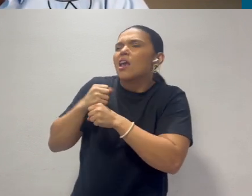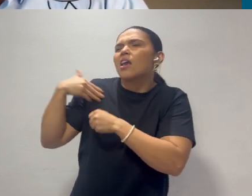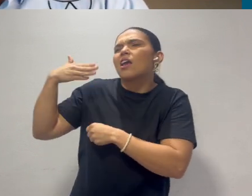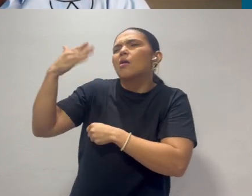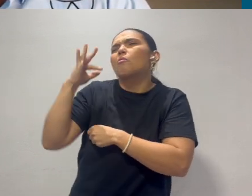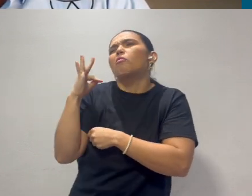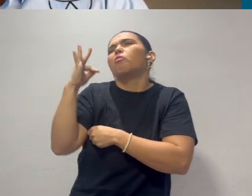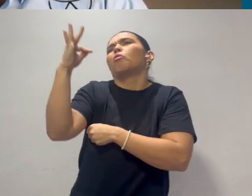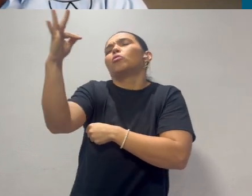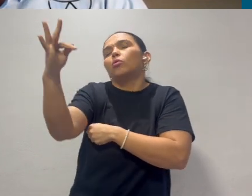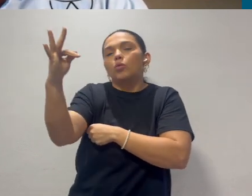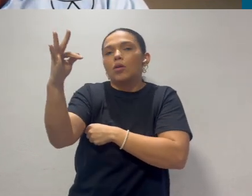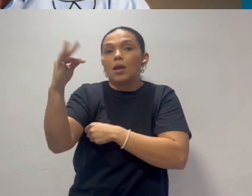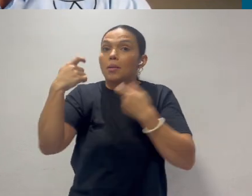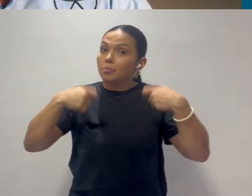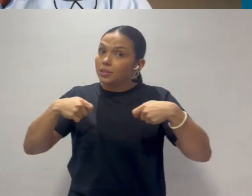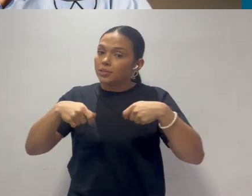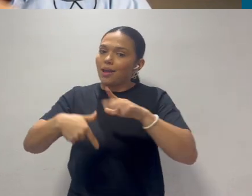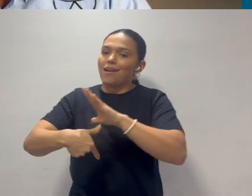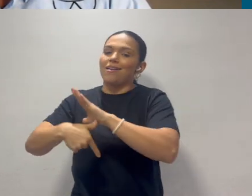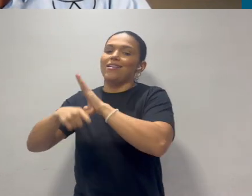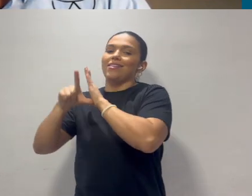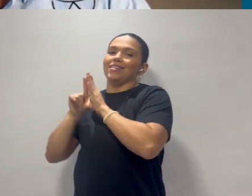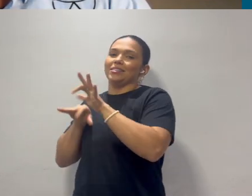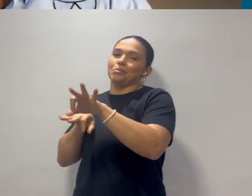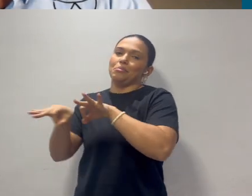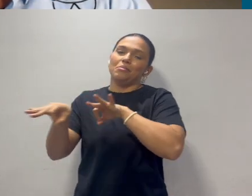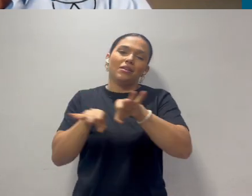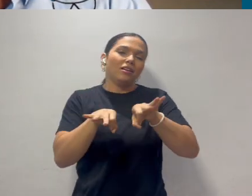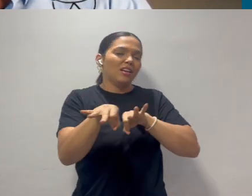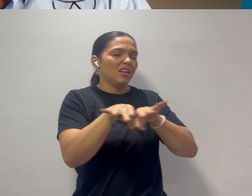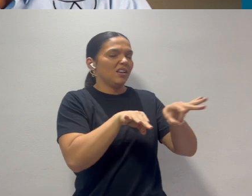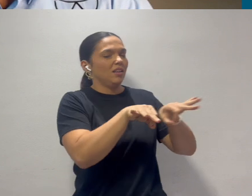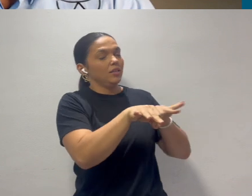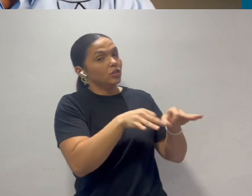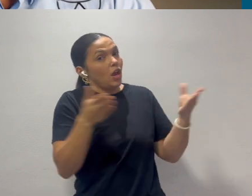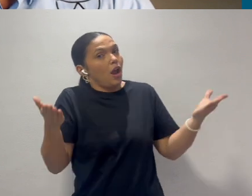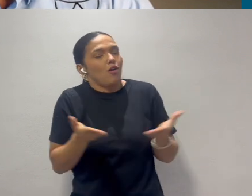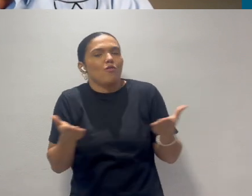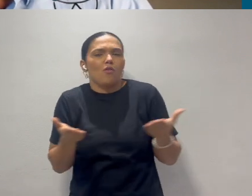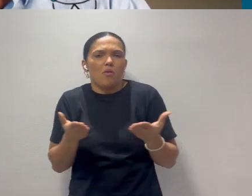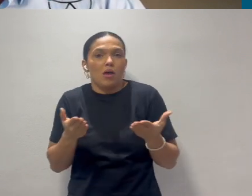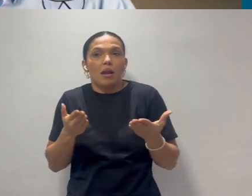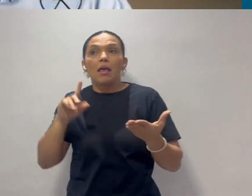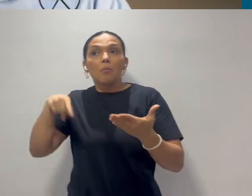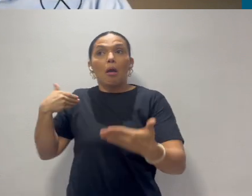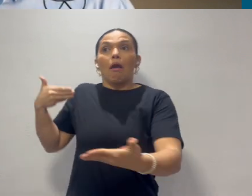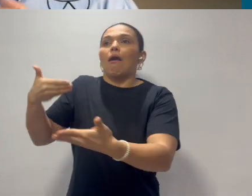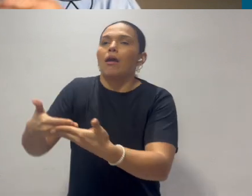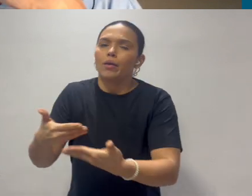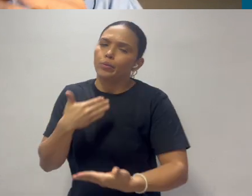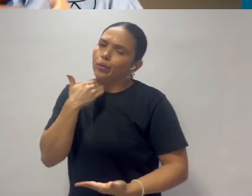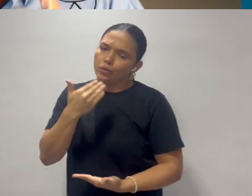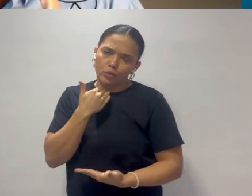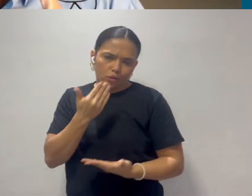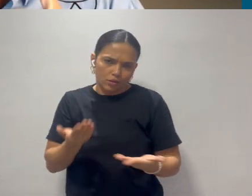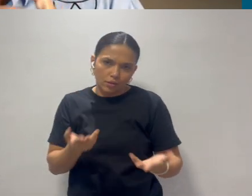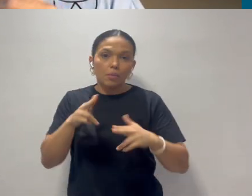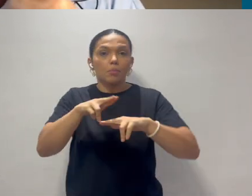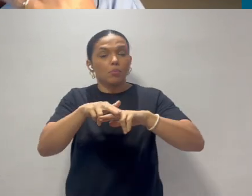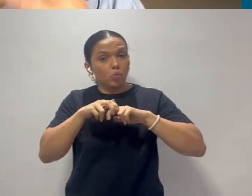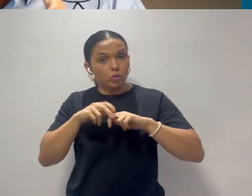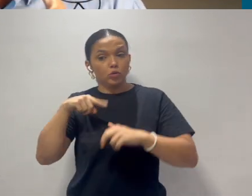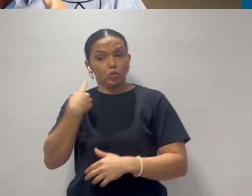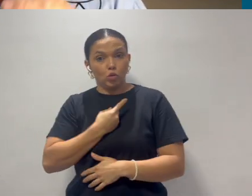de serviço ou a sua idade. Você tem que começar a planejar tudo isso agora. E aí eu sugiro para você, o Diário PCD sugere para